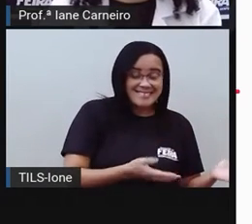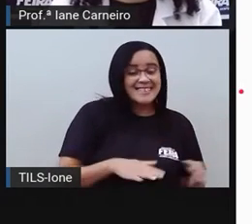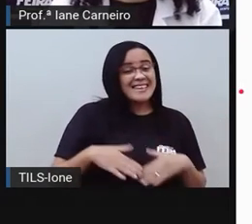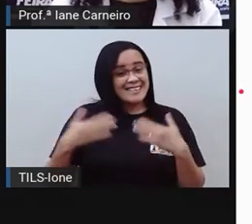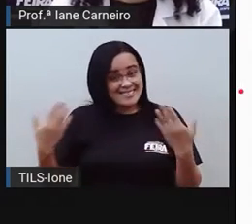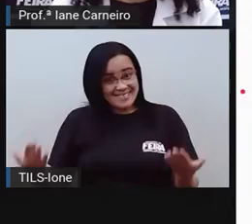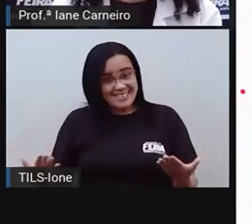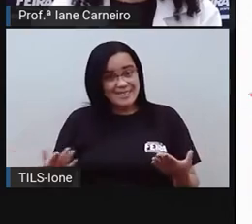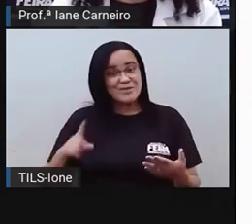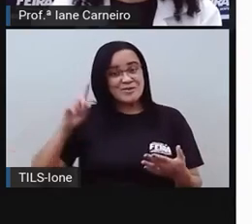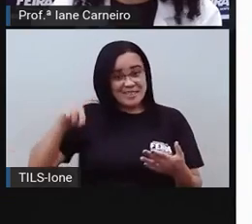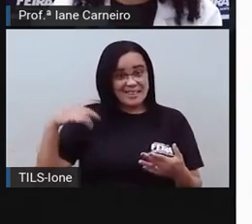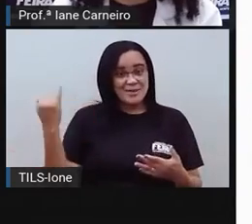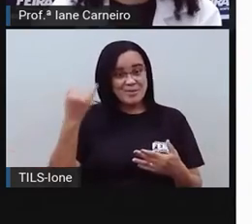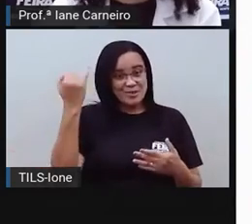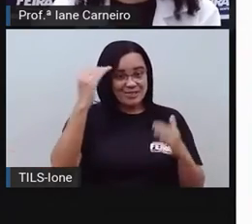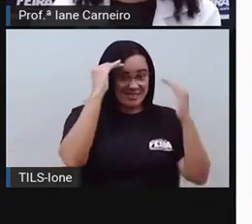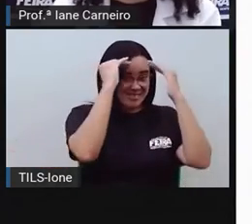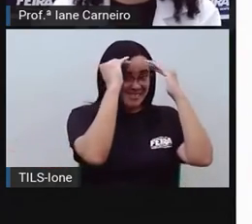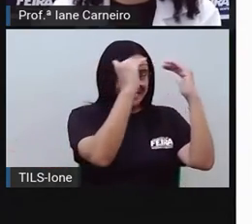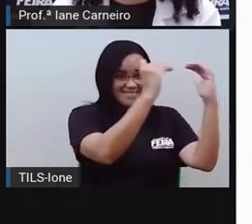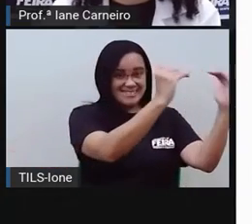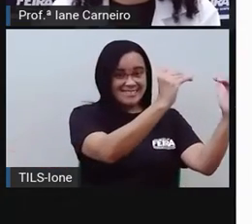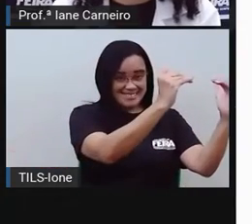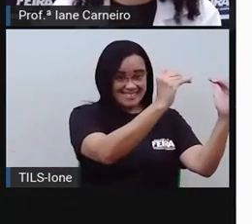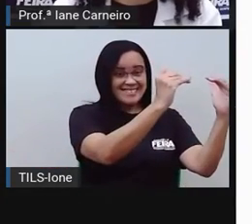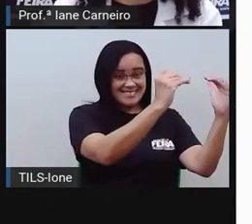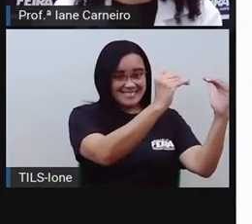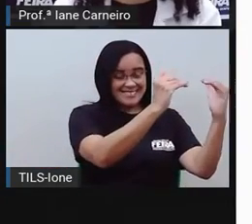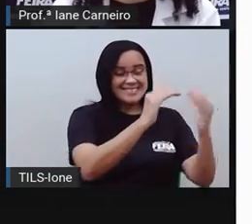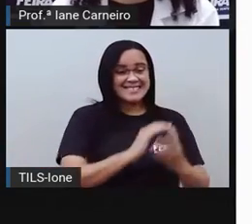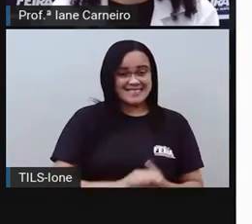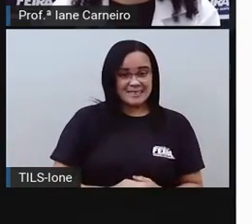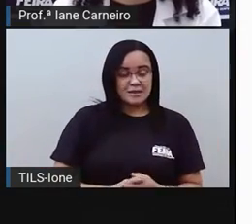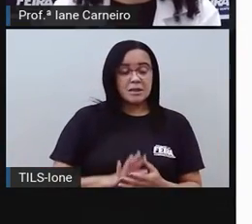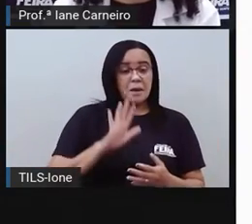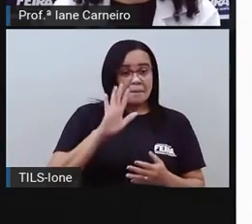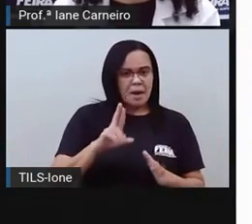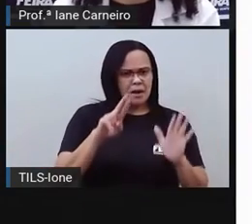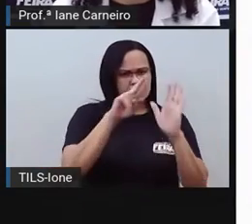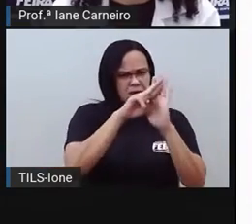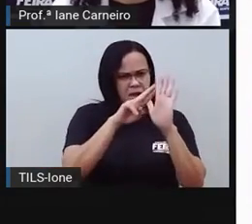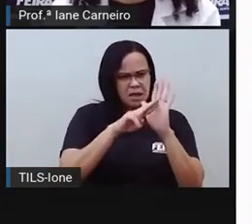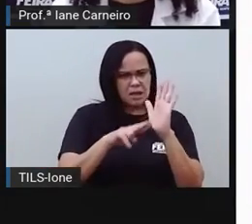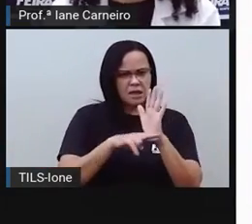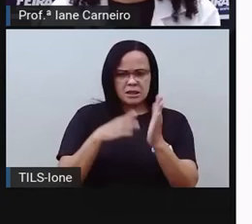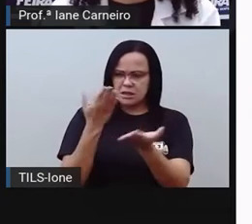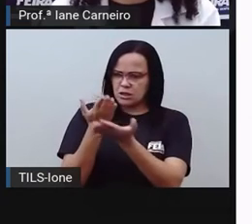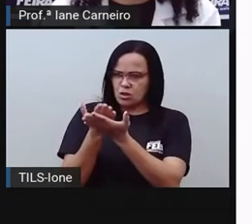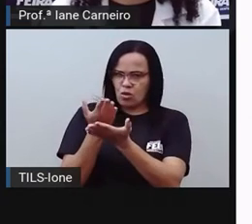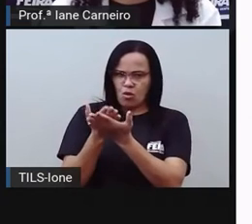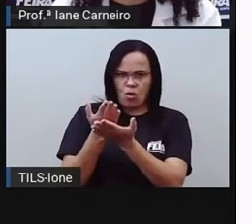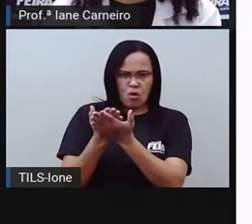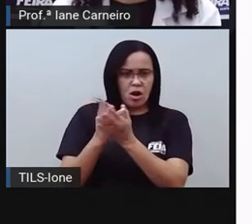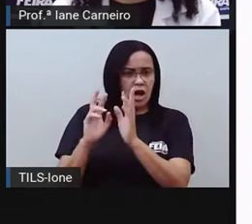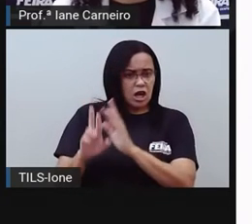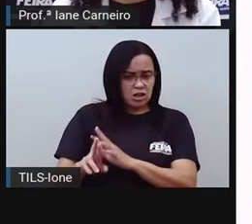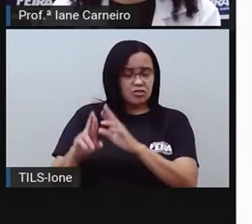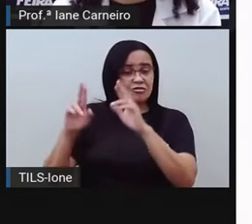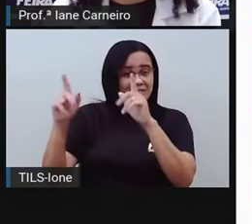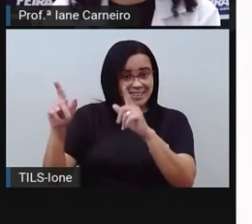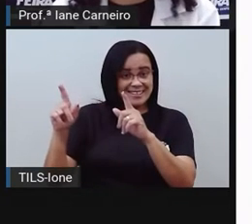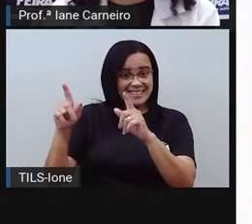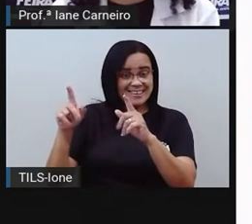só. Aqui foi o que a Pró falou, que as nossas regras da escola não são iguais às regras da escola, né? E aí a